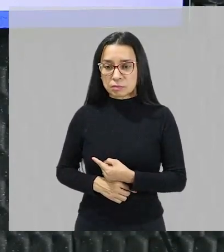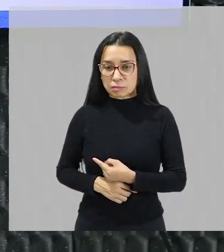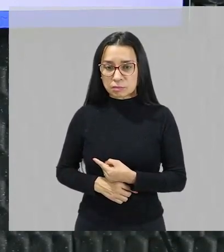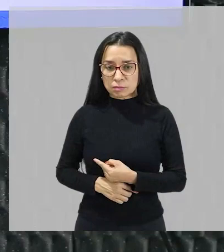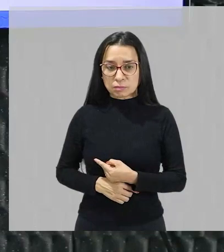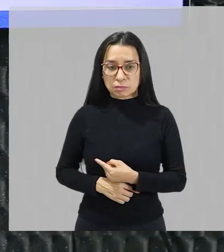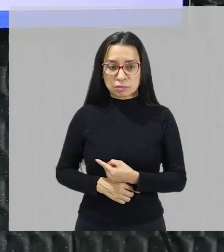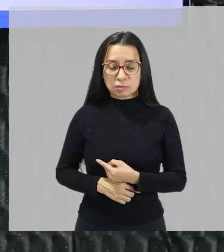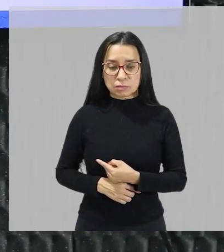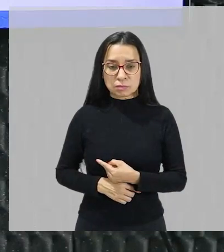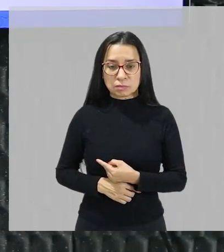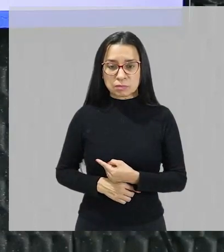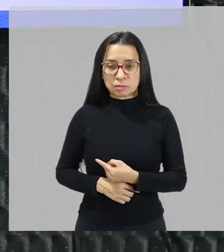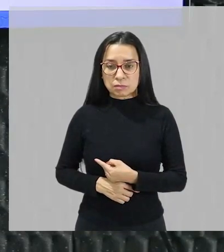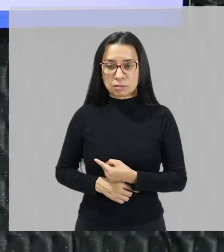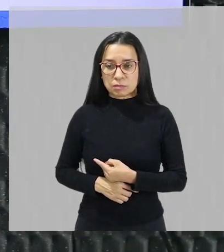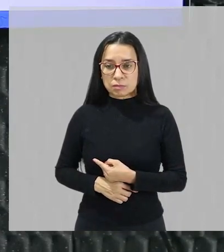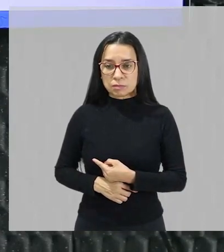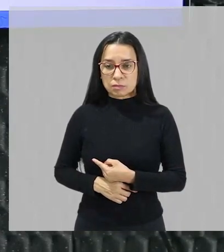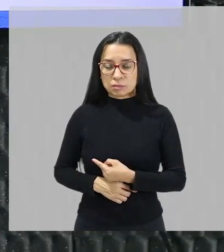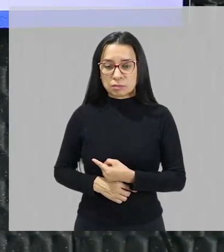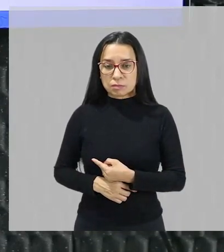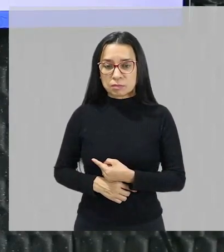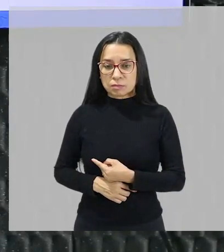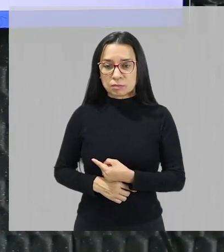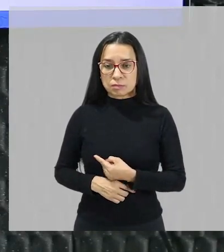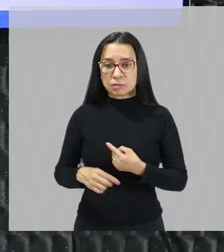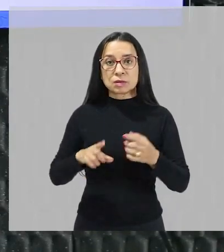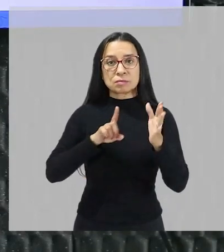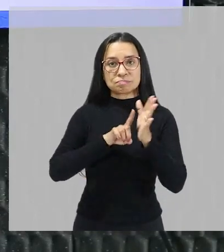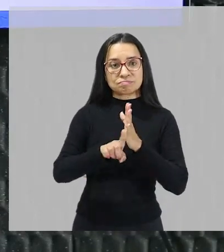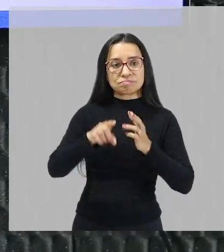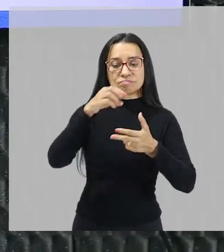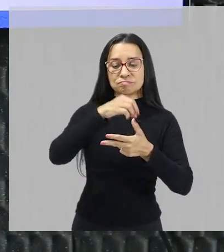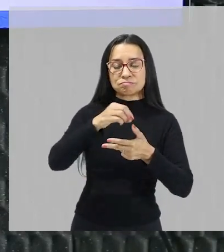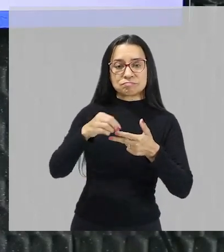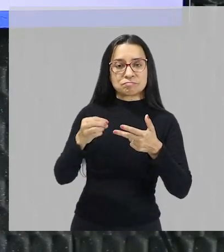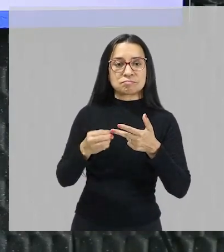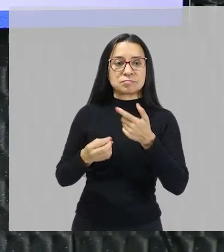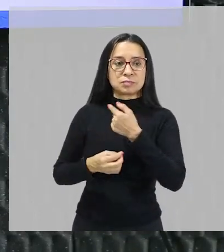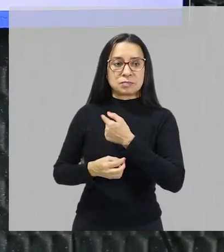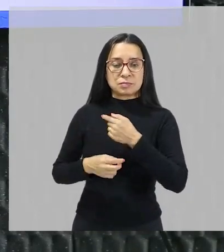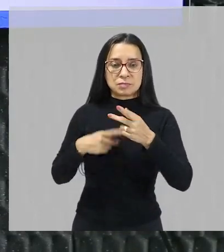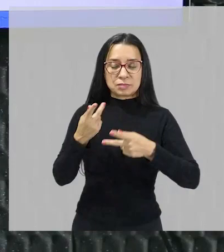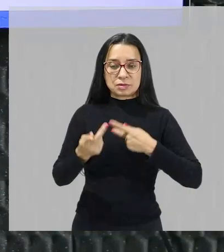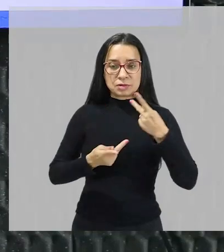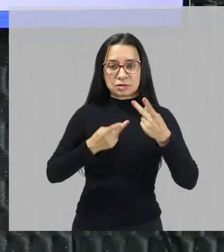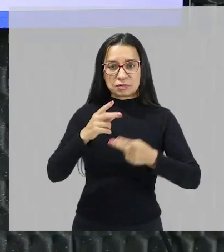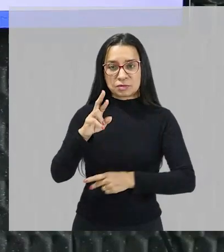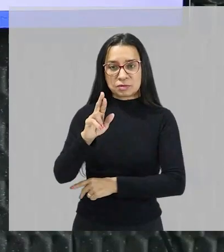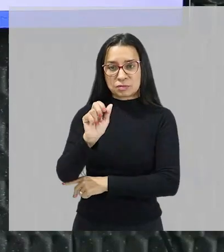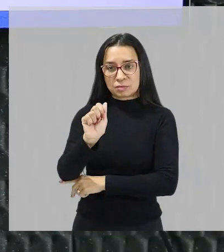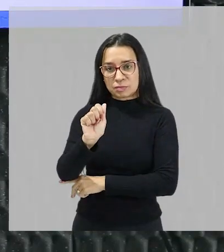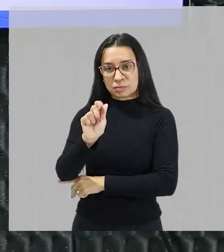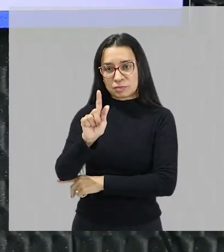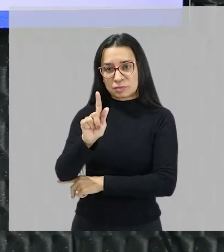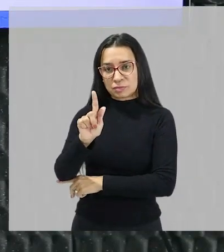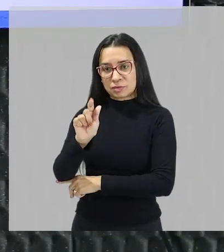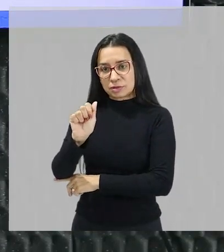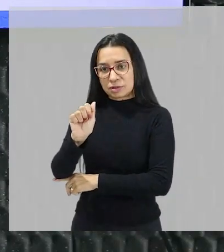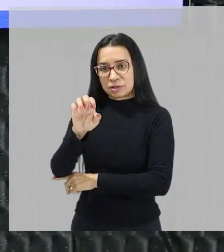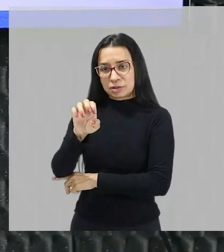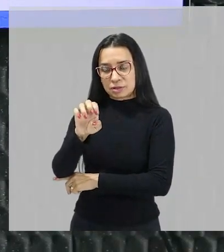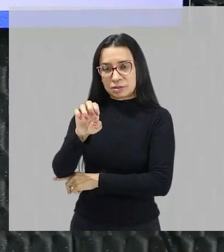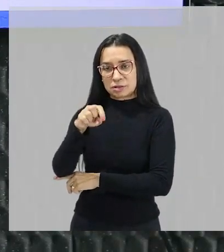nas graças dos maranhenses. Olha, uma questão do Enem que fala sobre o reggae aqui no Maranhão. Não é nem da UEM,